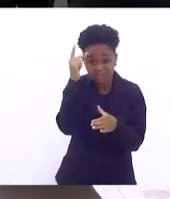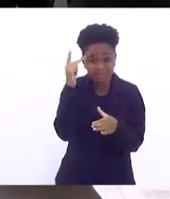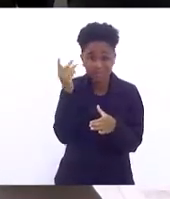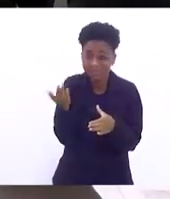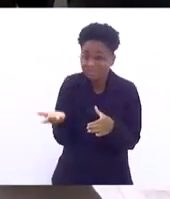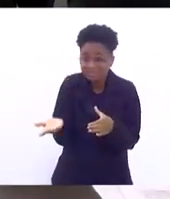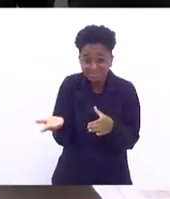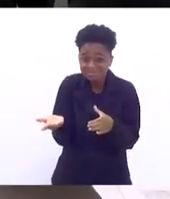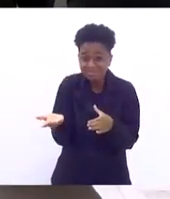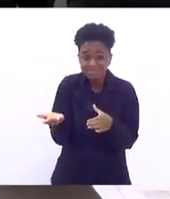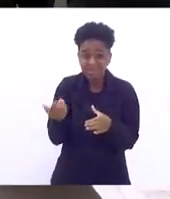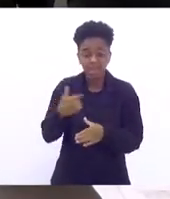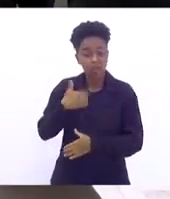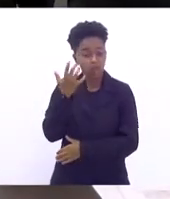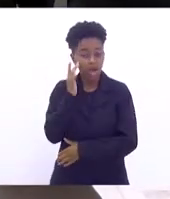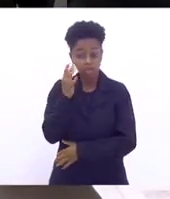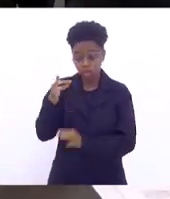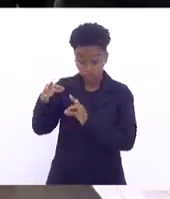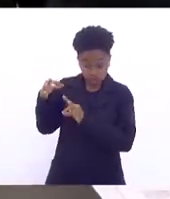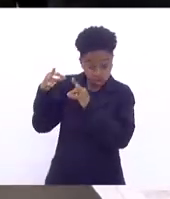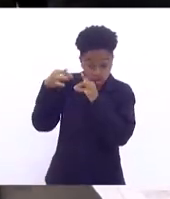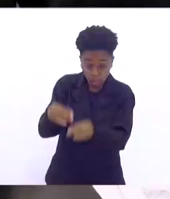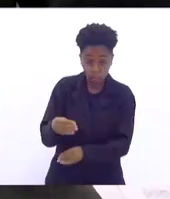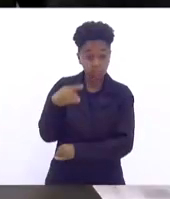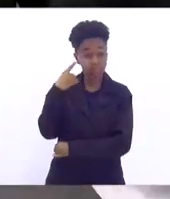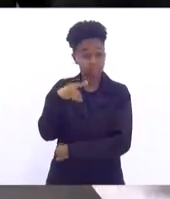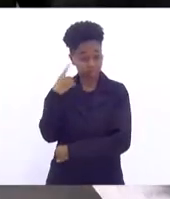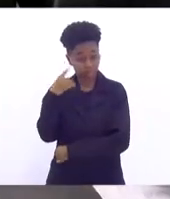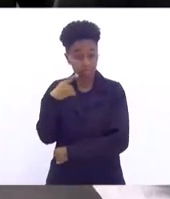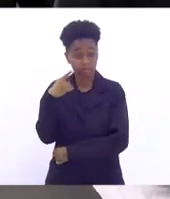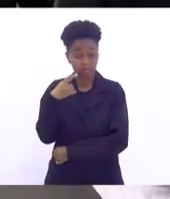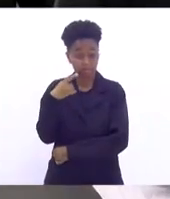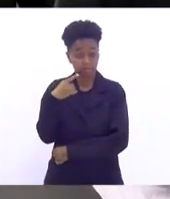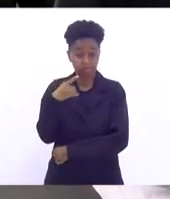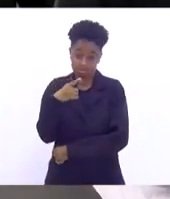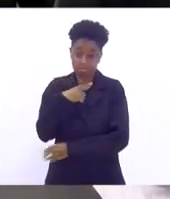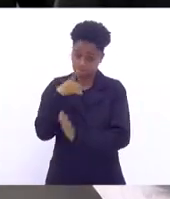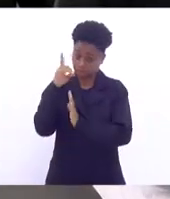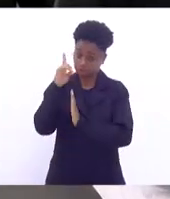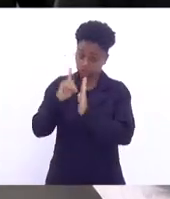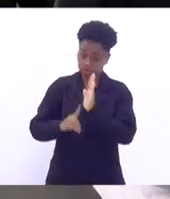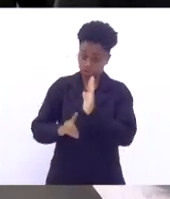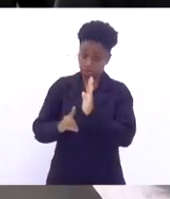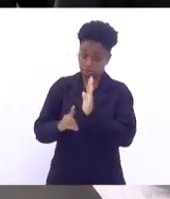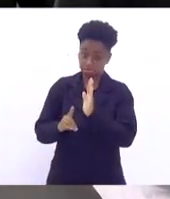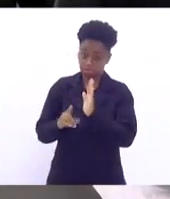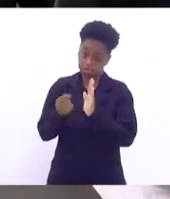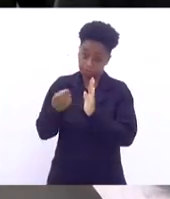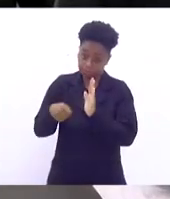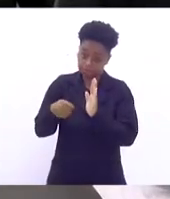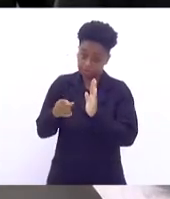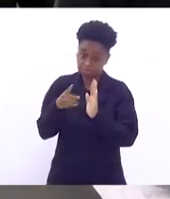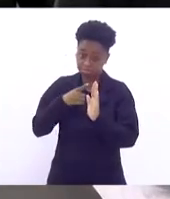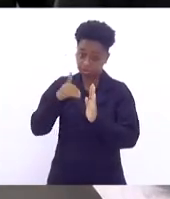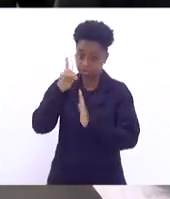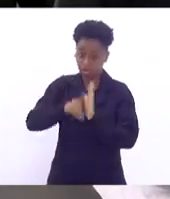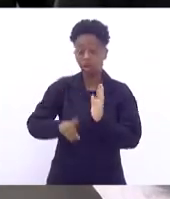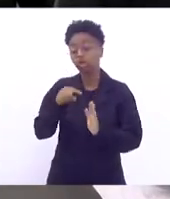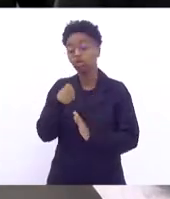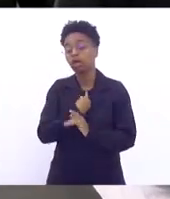acho que todo Deputado e deputada deveria ter o direito e a gente tem que considerar que nem todos